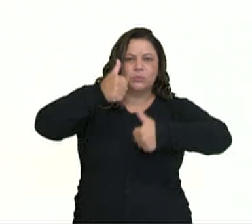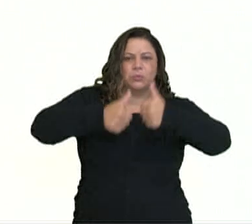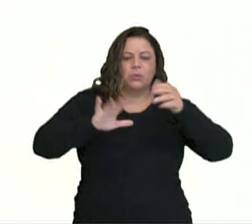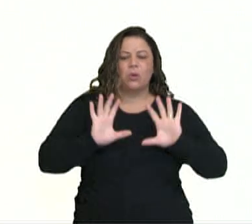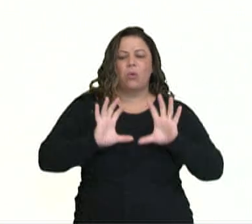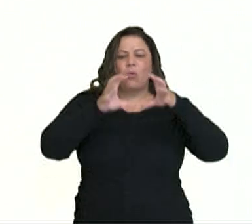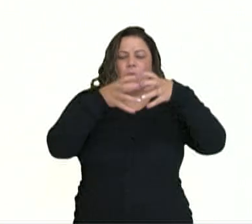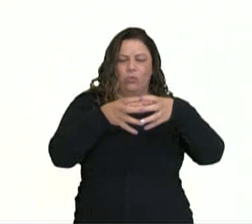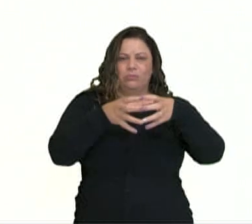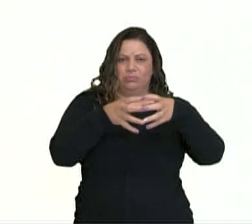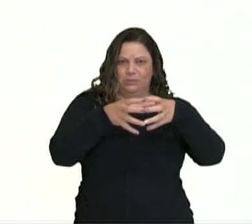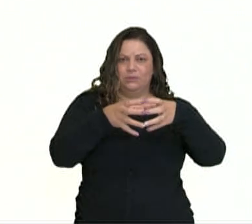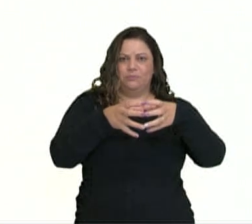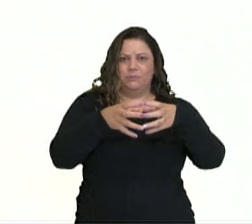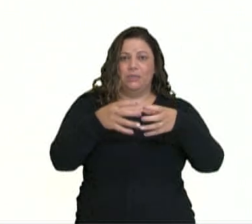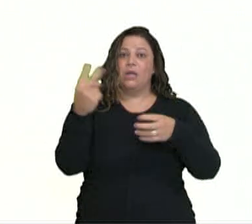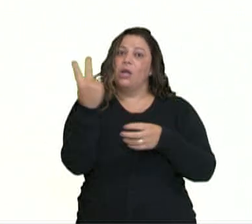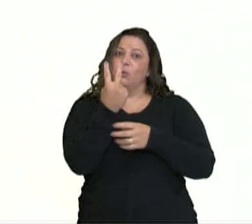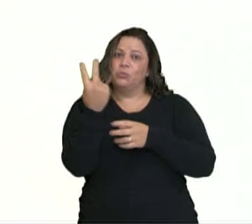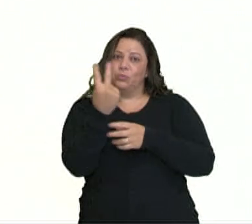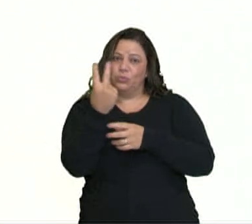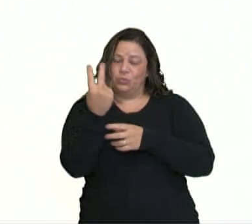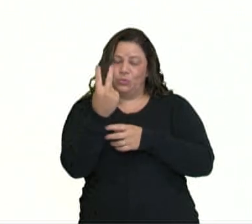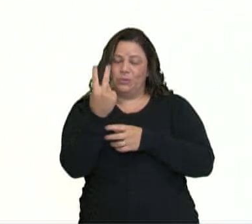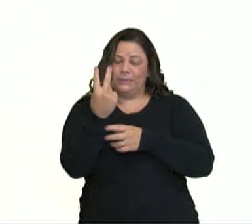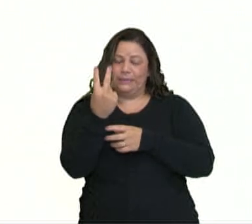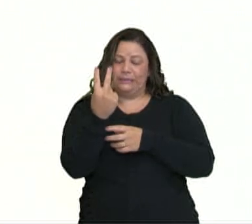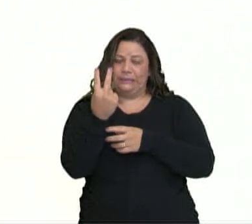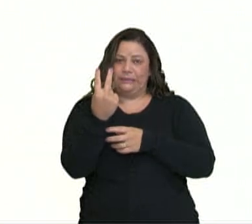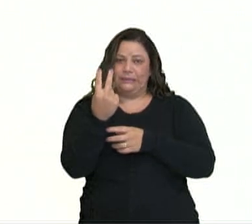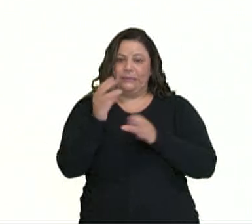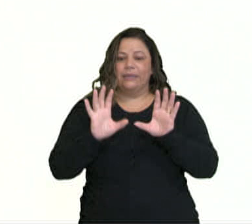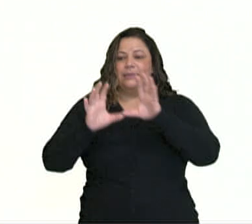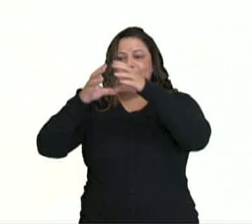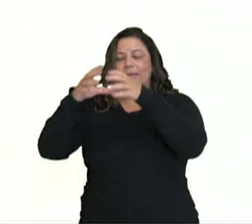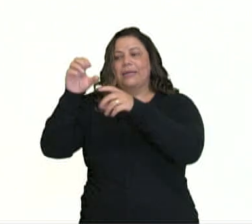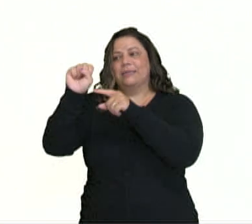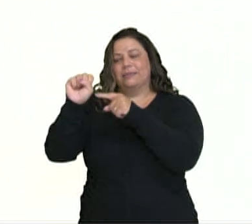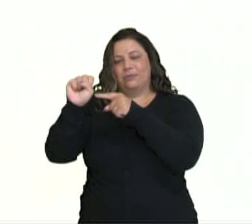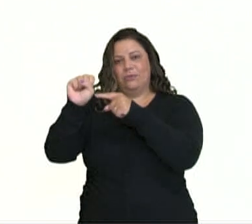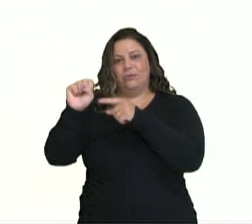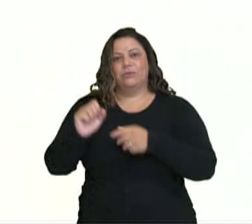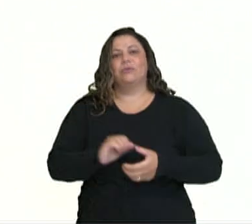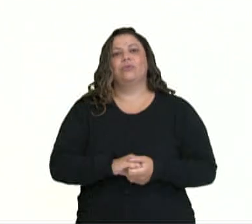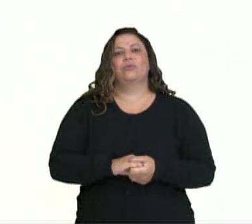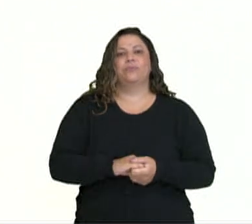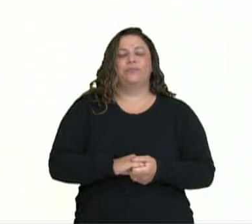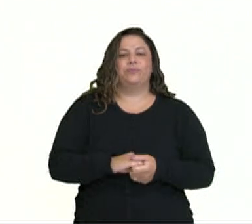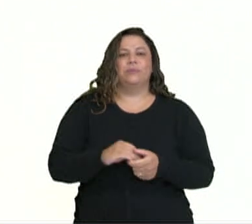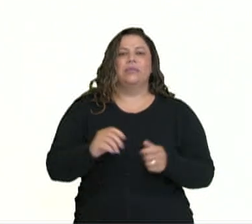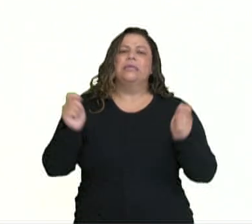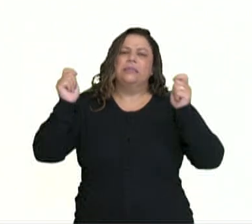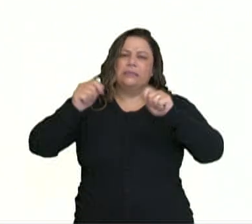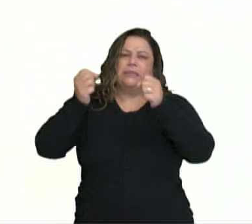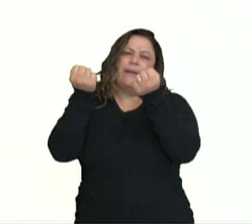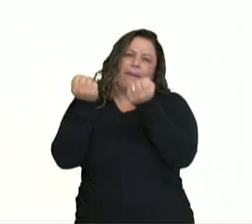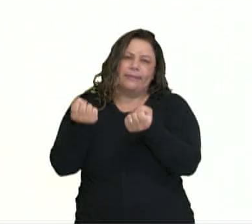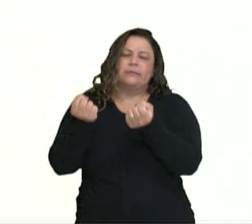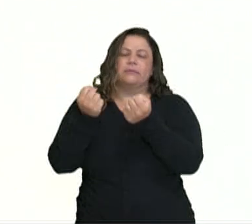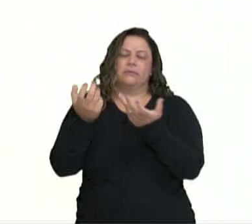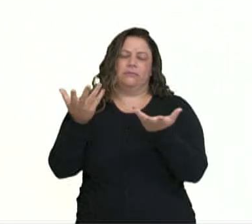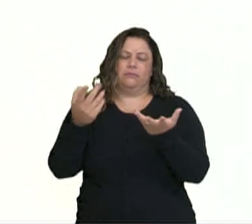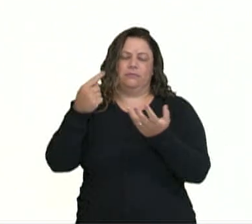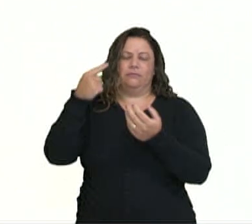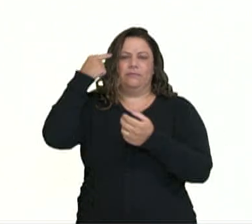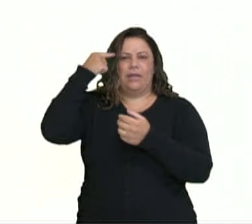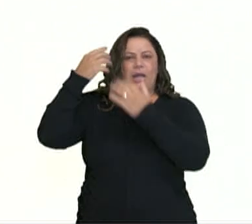máximo 2 atletas de classe 8, que seria o maior comprometimento potencial, tá? E